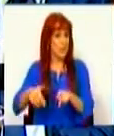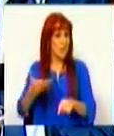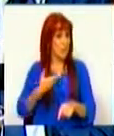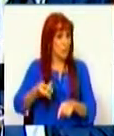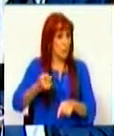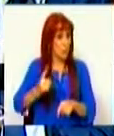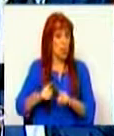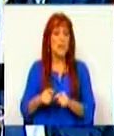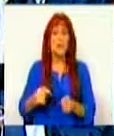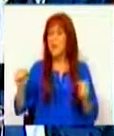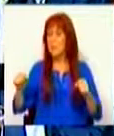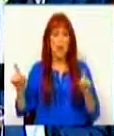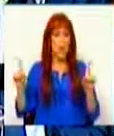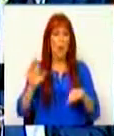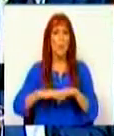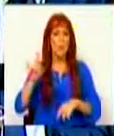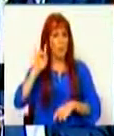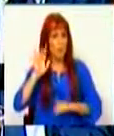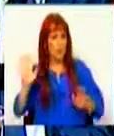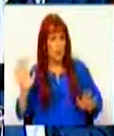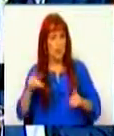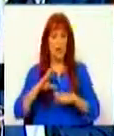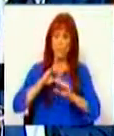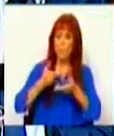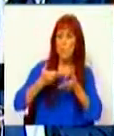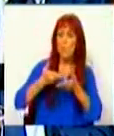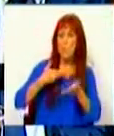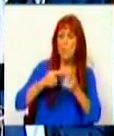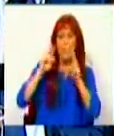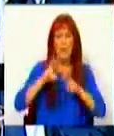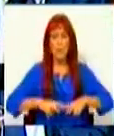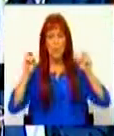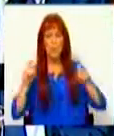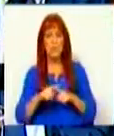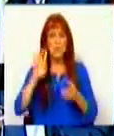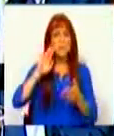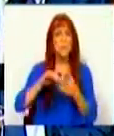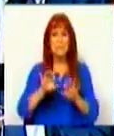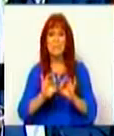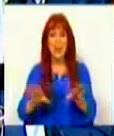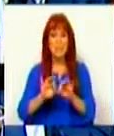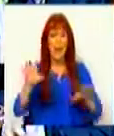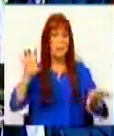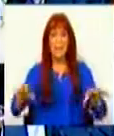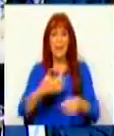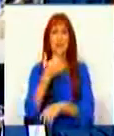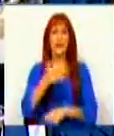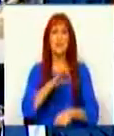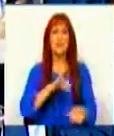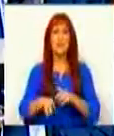há desentendimento sobre verbas e em diálogo temos vindo sempre a encontrar uma solução de acordo entre as partes. Muito obrigado, Sr. Deputado.